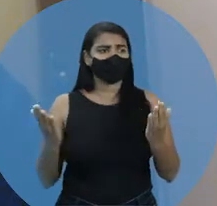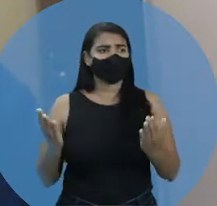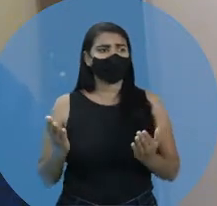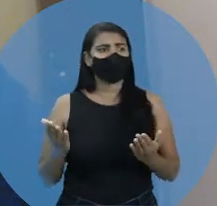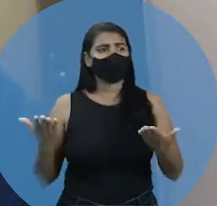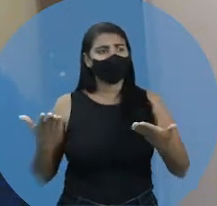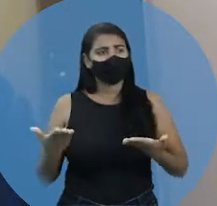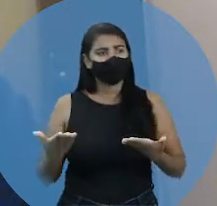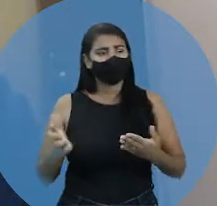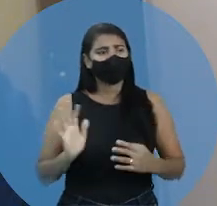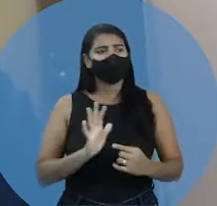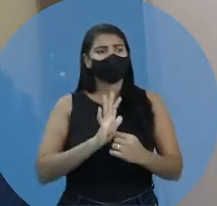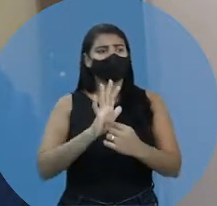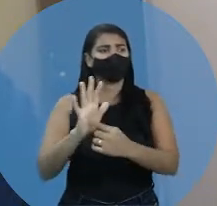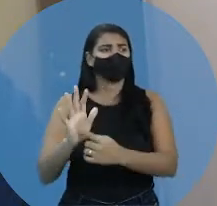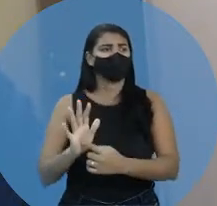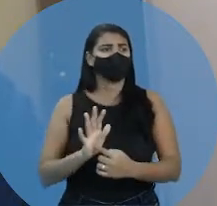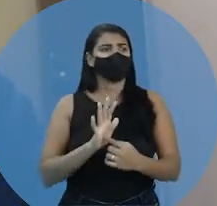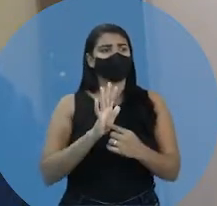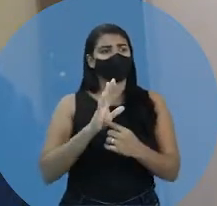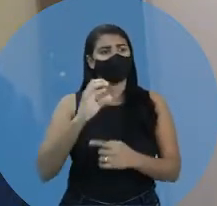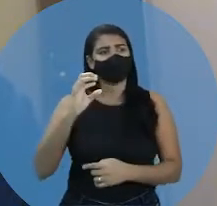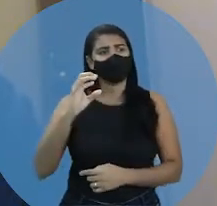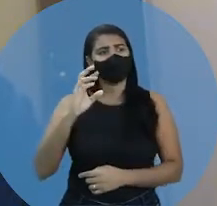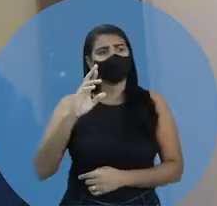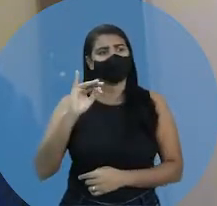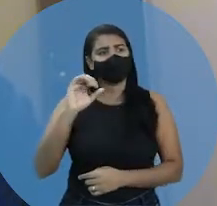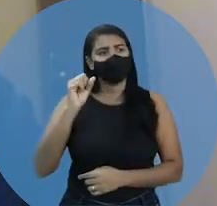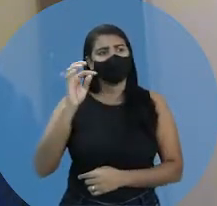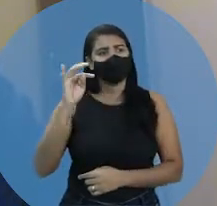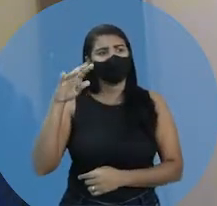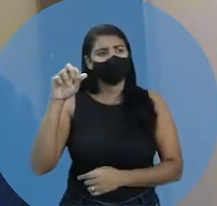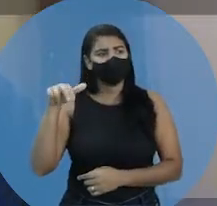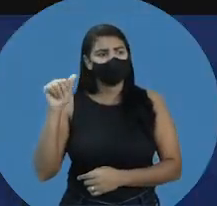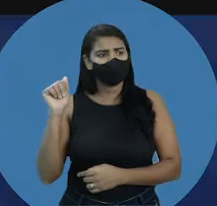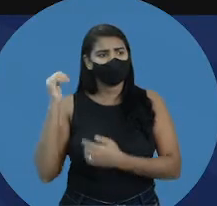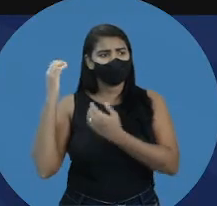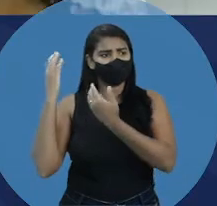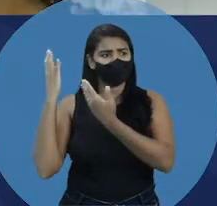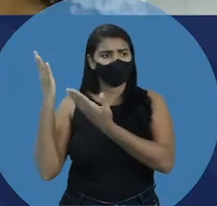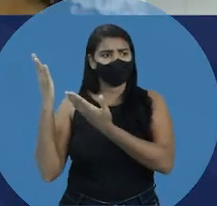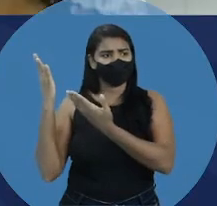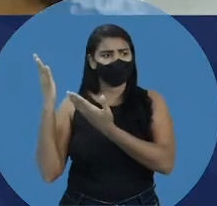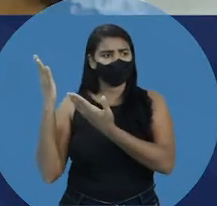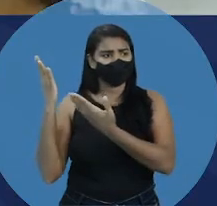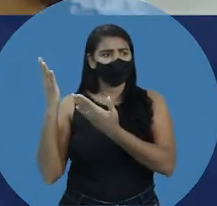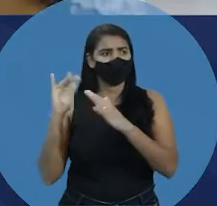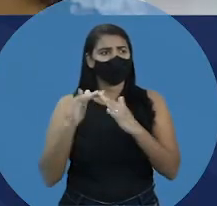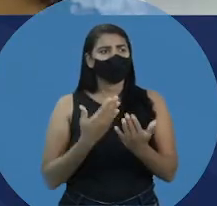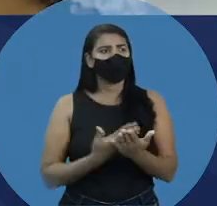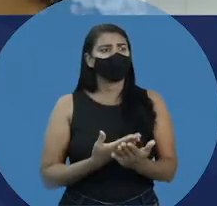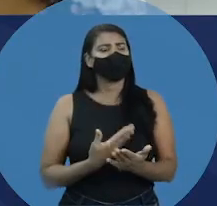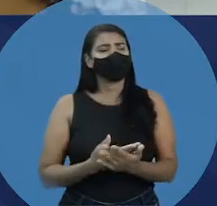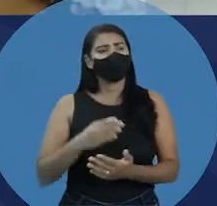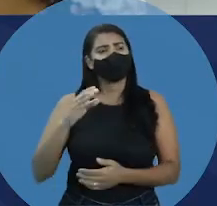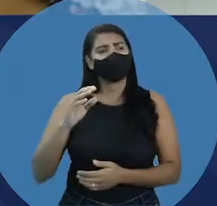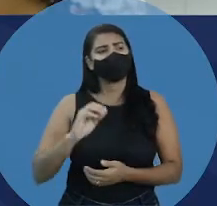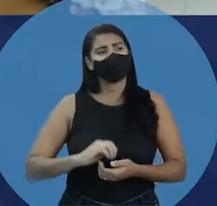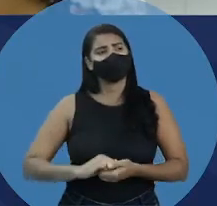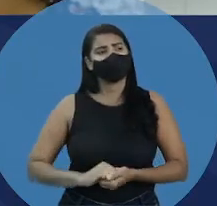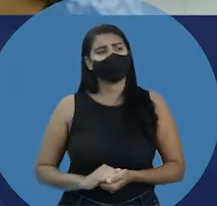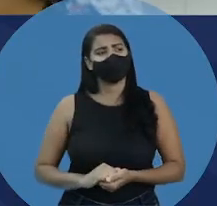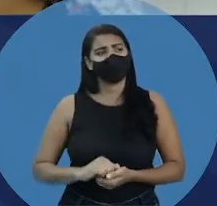com a apresentação de Cristiane Freitas de Lira Moura, da EREM Eleonor Roosevelt e